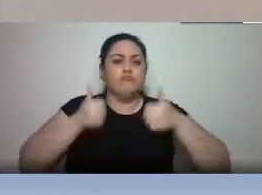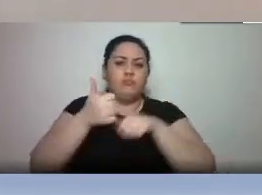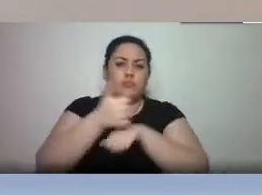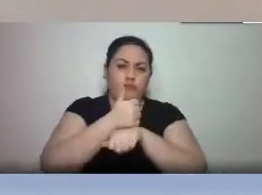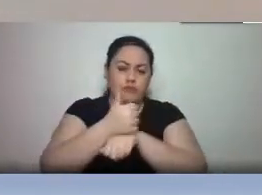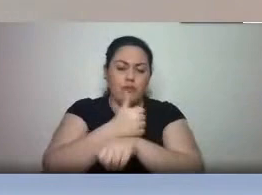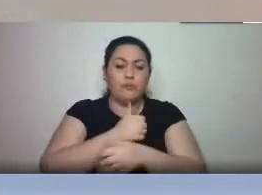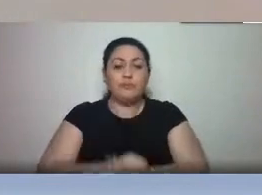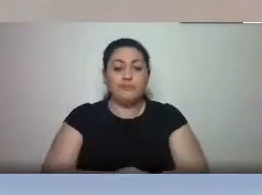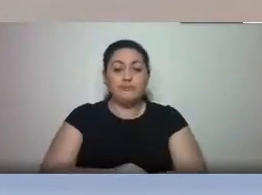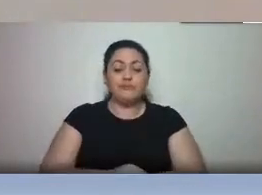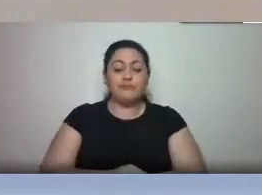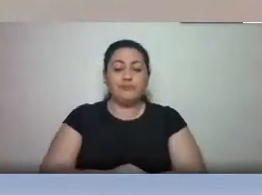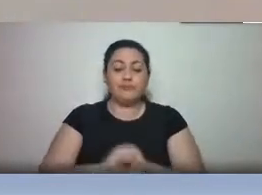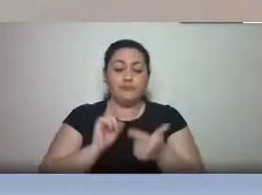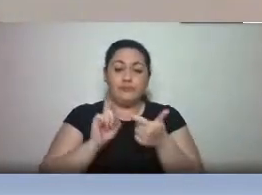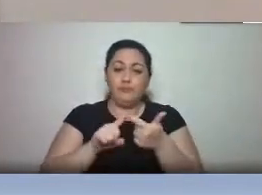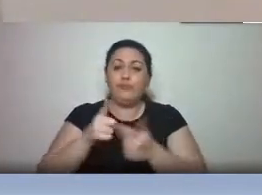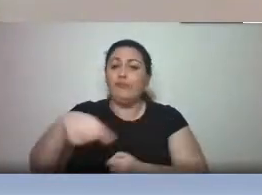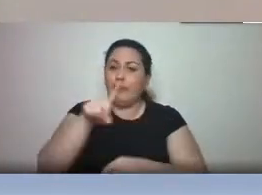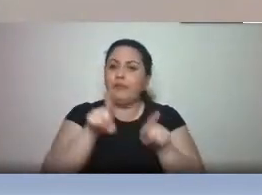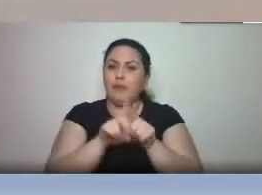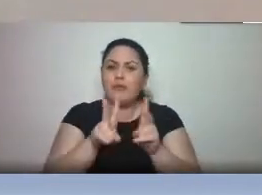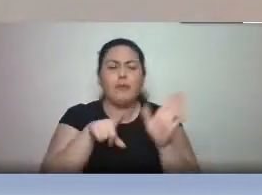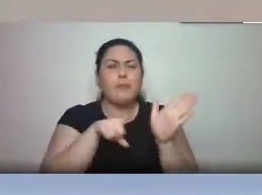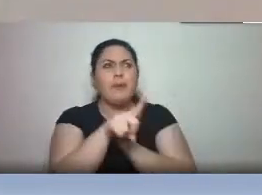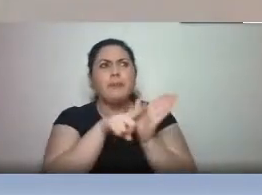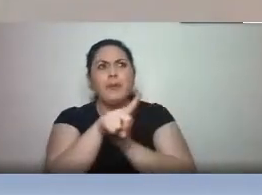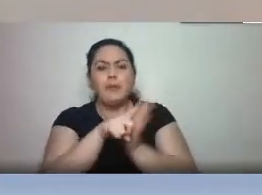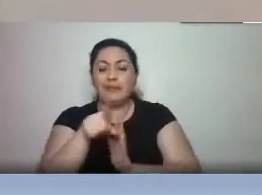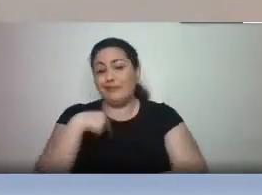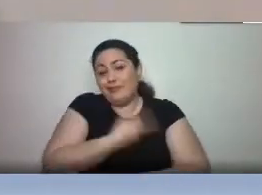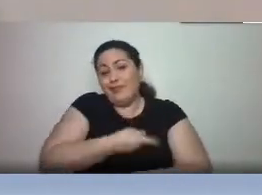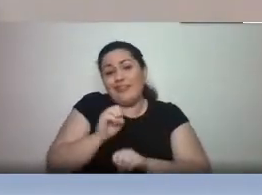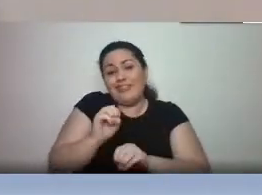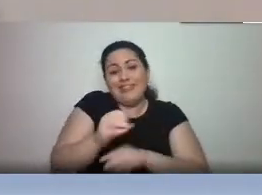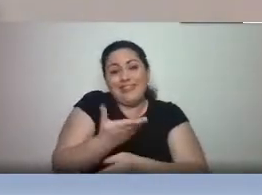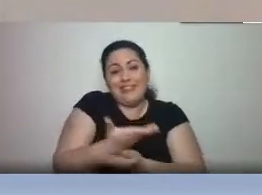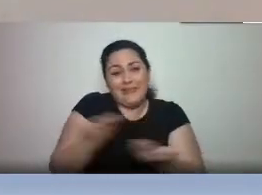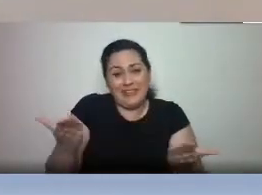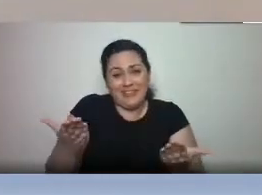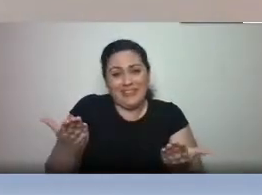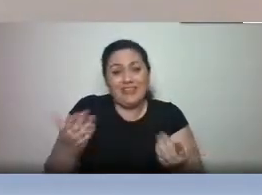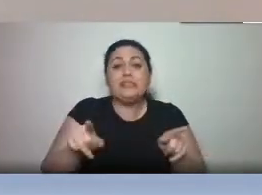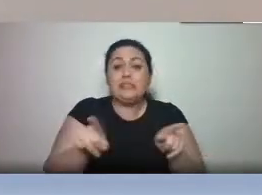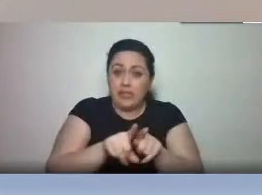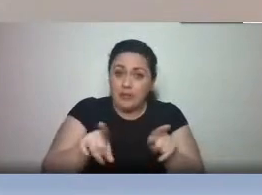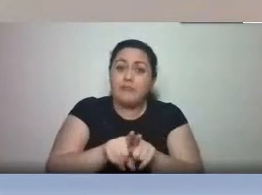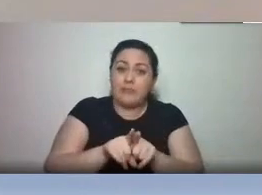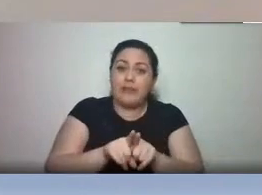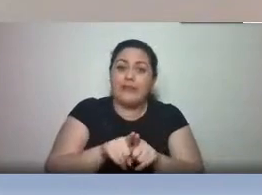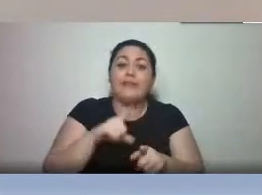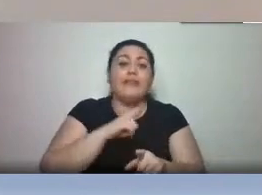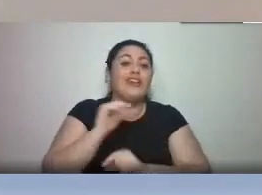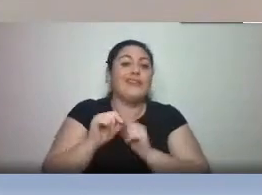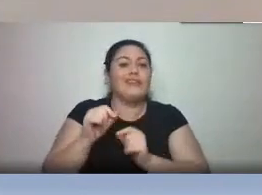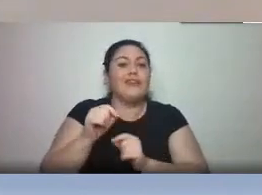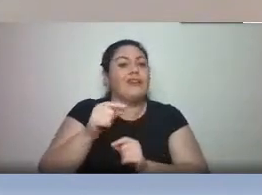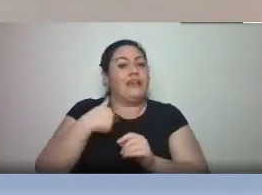Vocês são e sempre foram muitos questionadores. Nós ensinamos isso a vocês e, ao mesmo tempo, recebemos os efeitos diretos